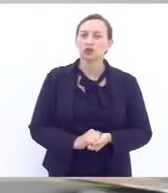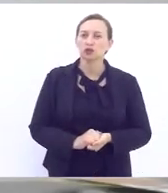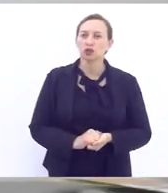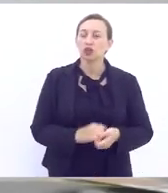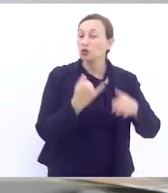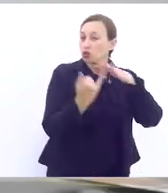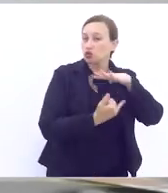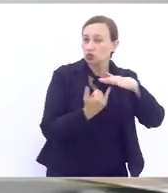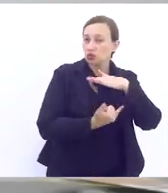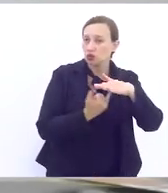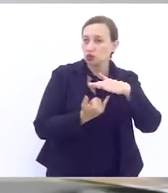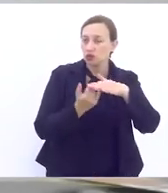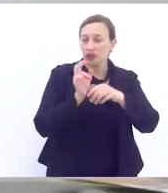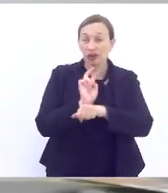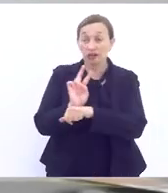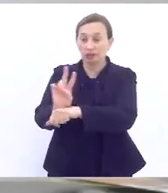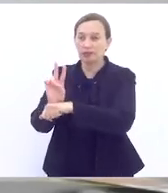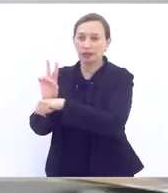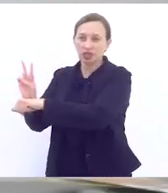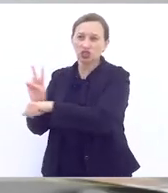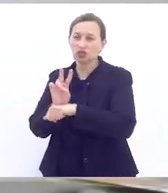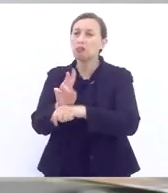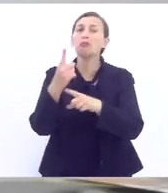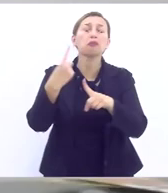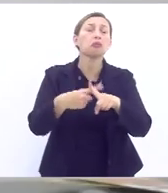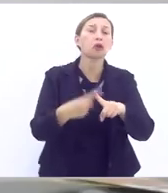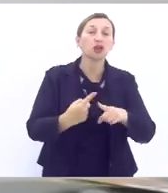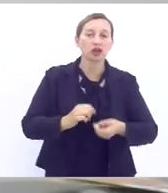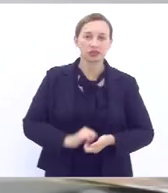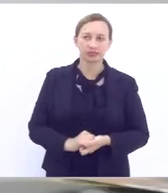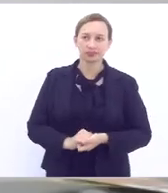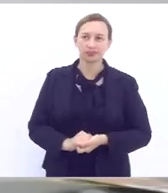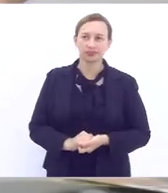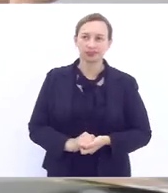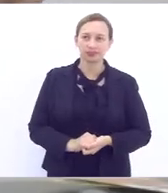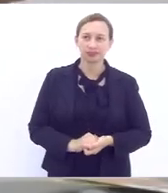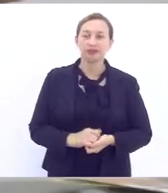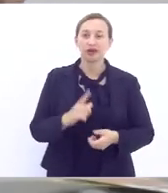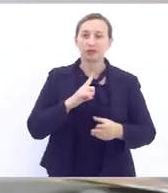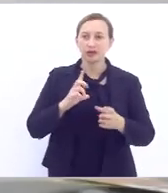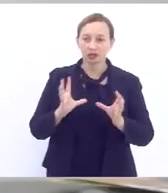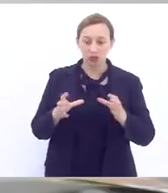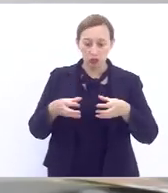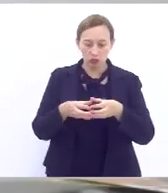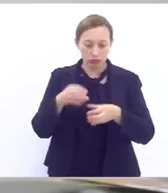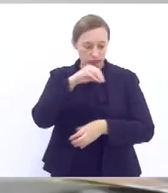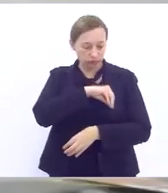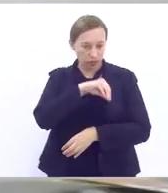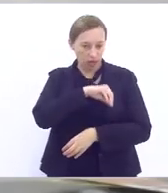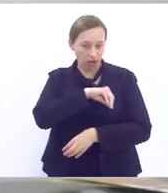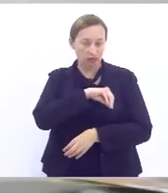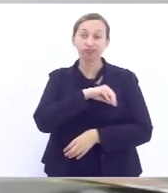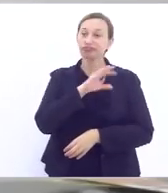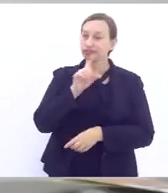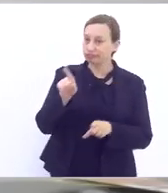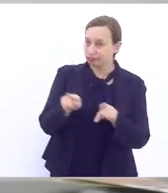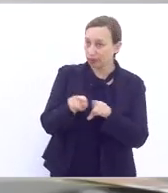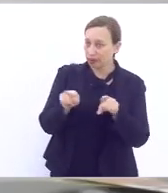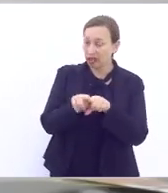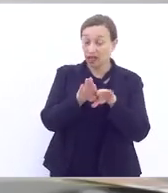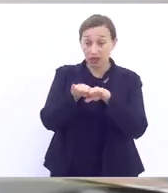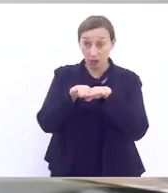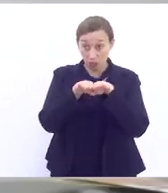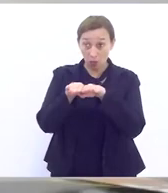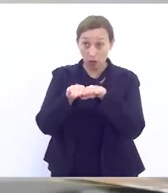Instituto ficaria alocando E por que isso para ter uma unidade salarial também é um bom plano de